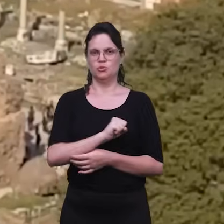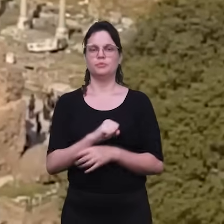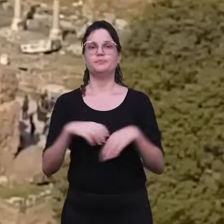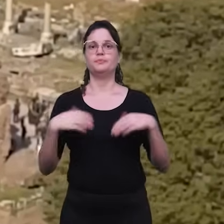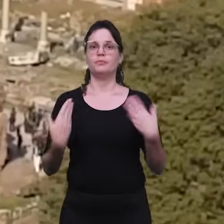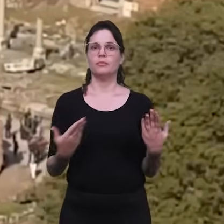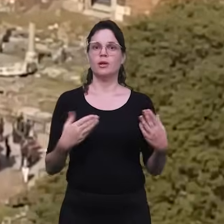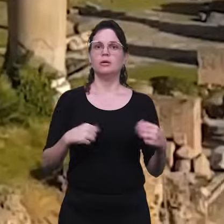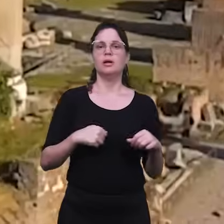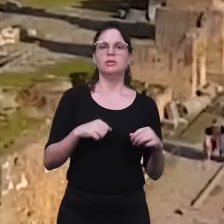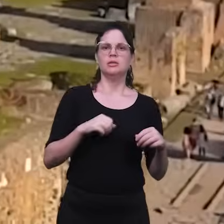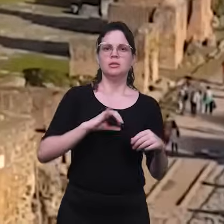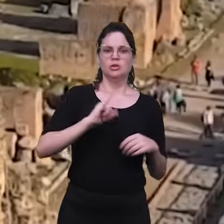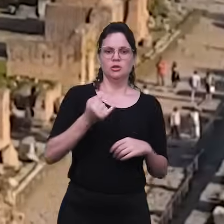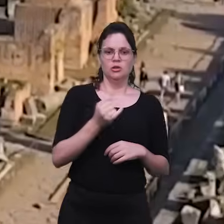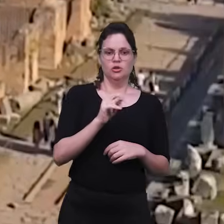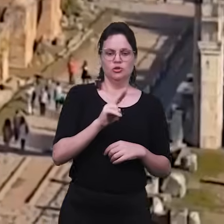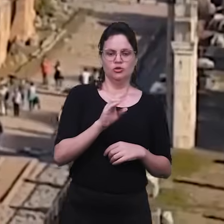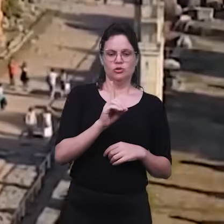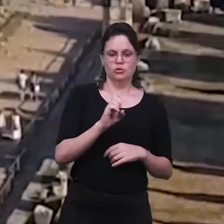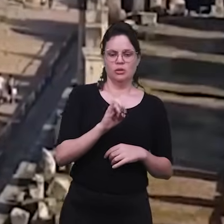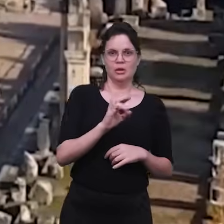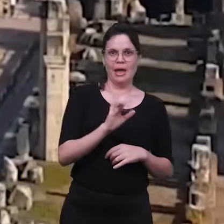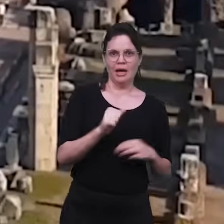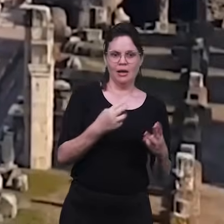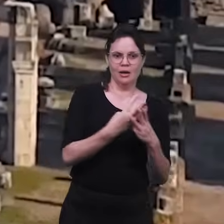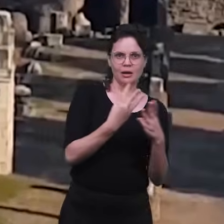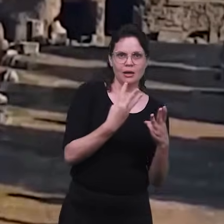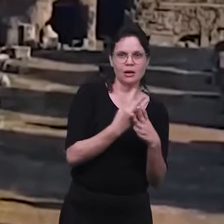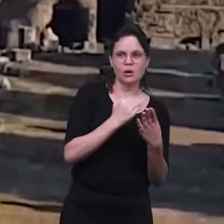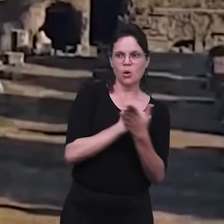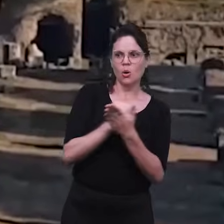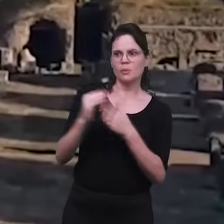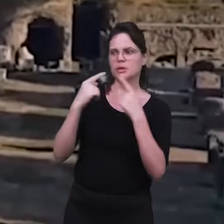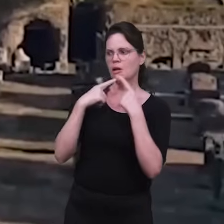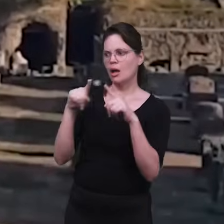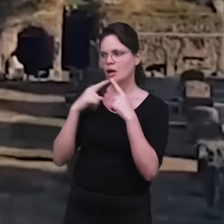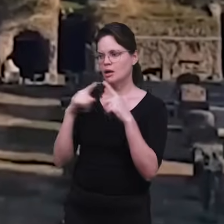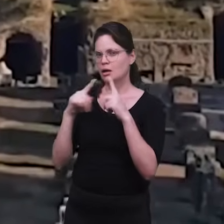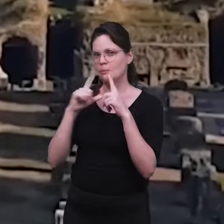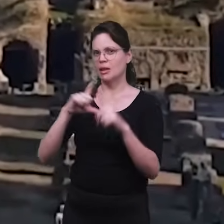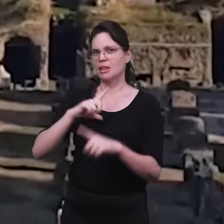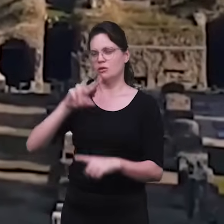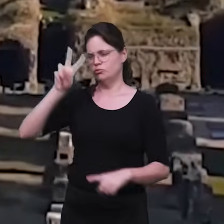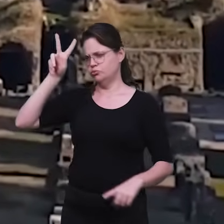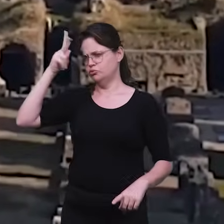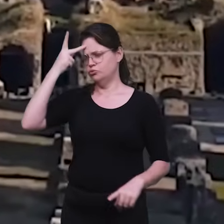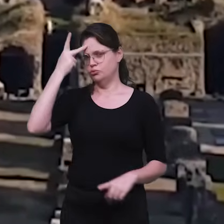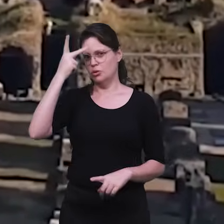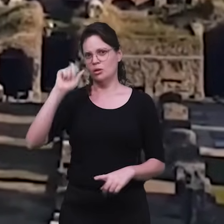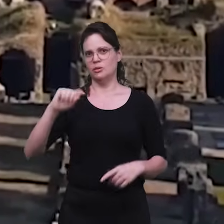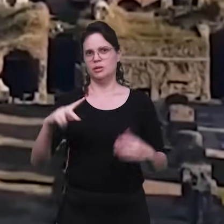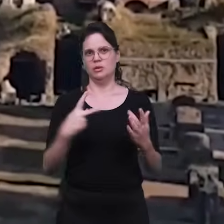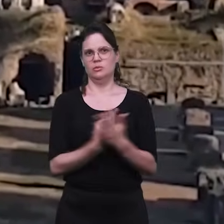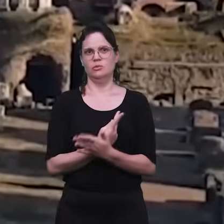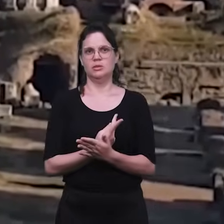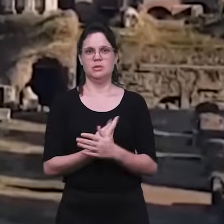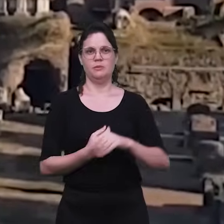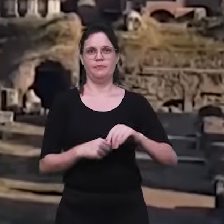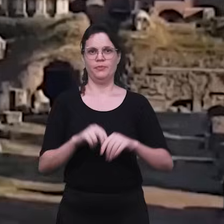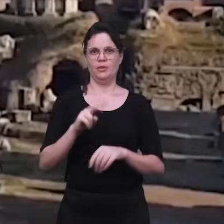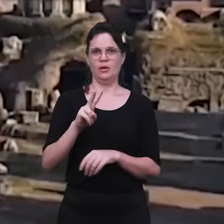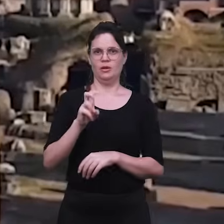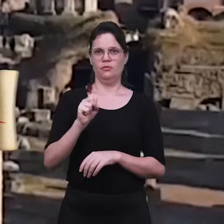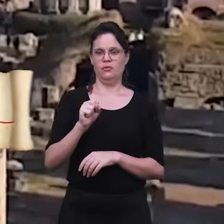começou a reclamar e houve uma revolta dos judeus. No ano 69, quando Vespasiano assume o